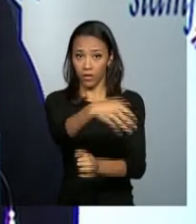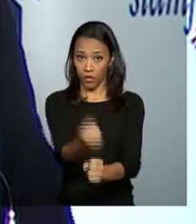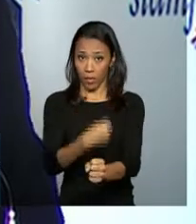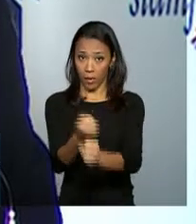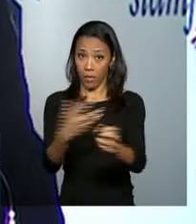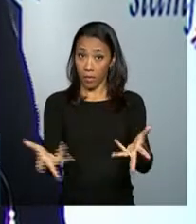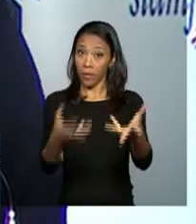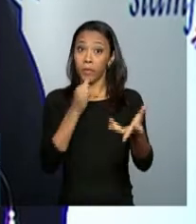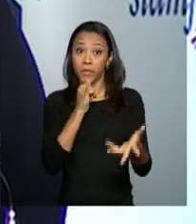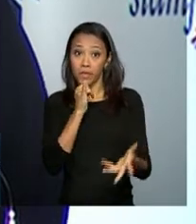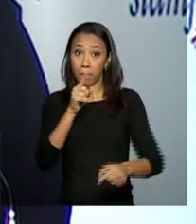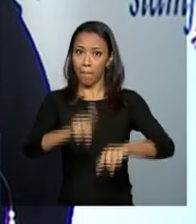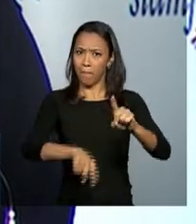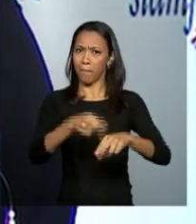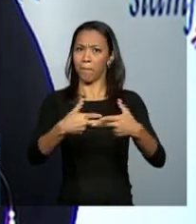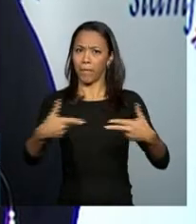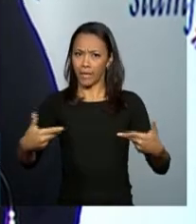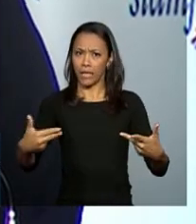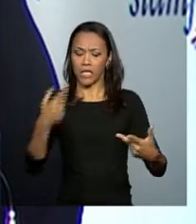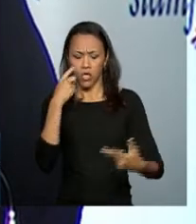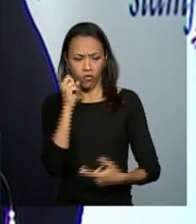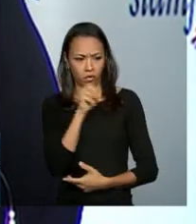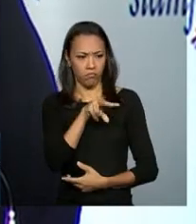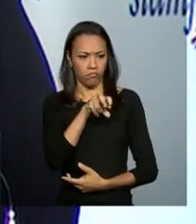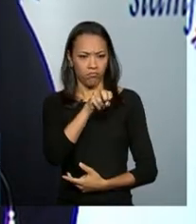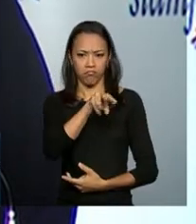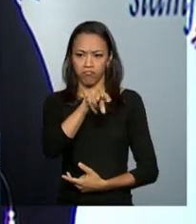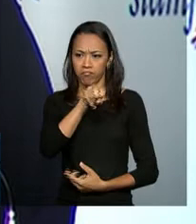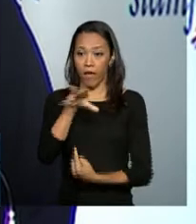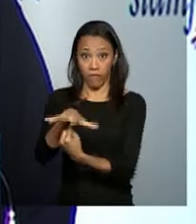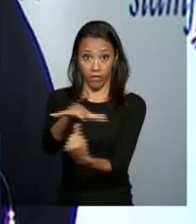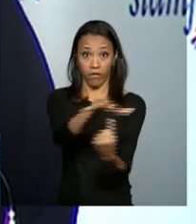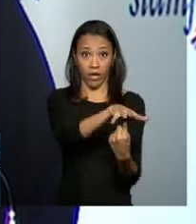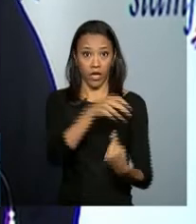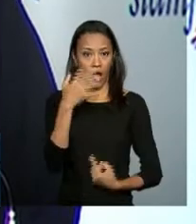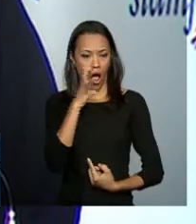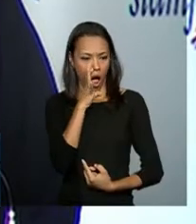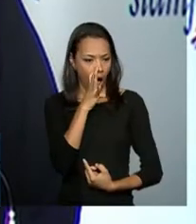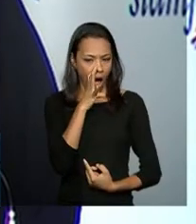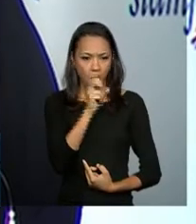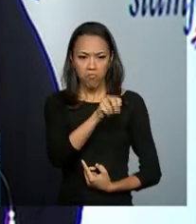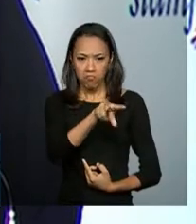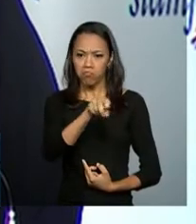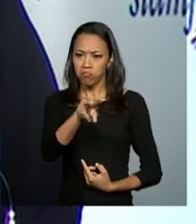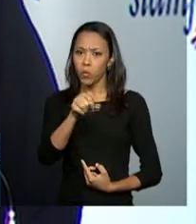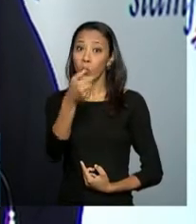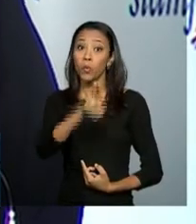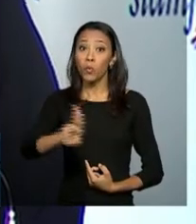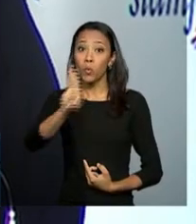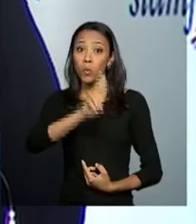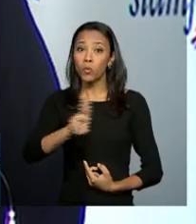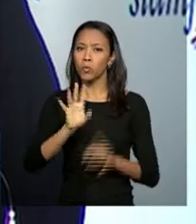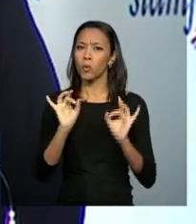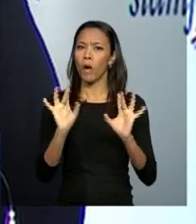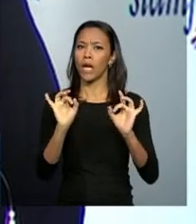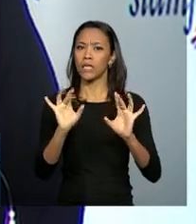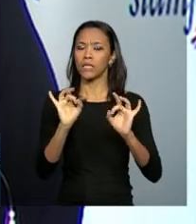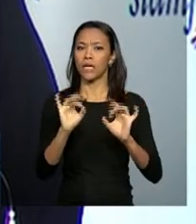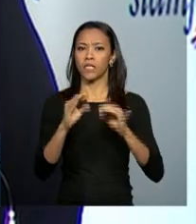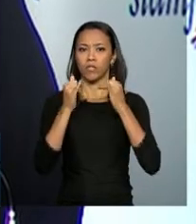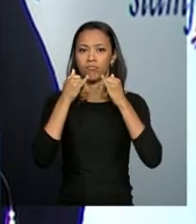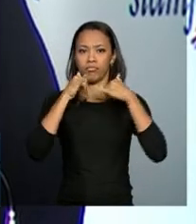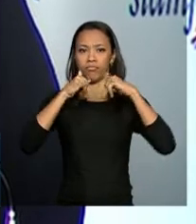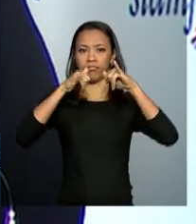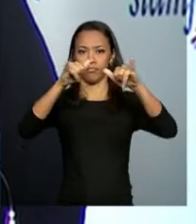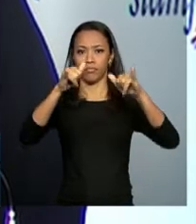os materiais que eu vi aqui hoje, tanto no que se refere ao uso eficiente de energia, no caso aí